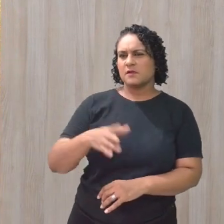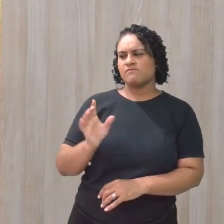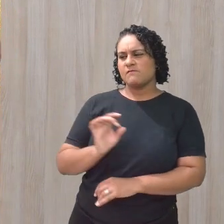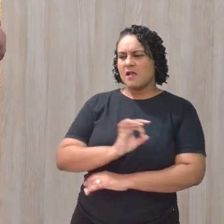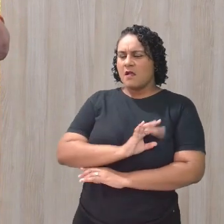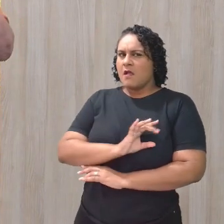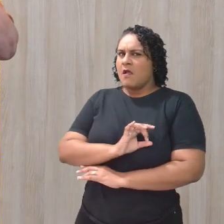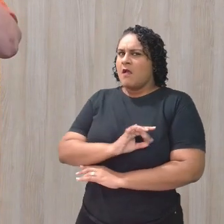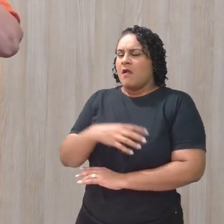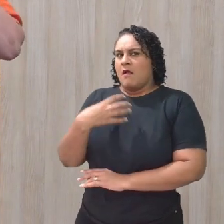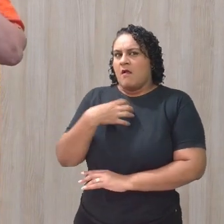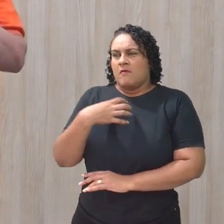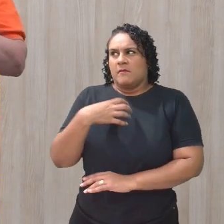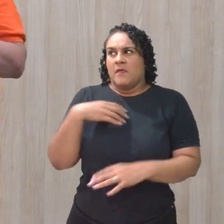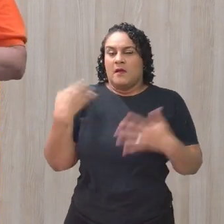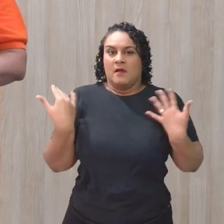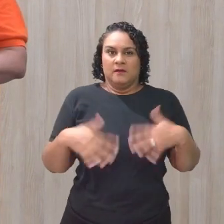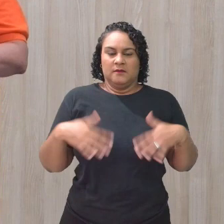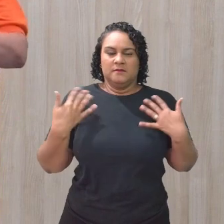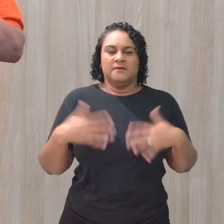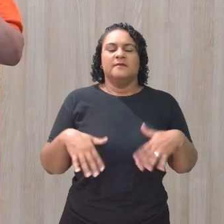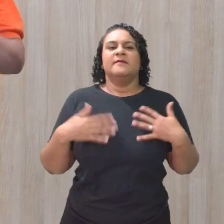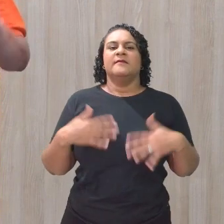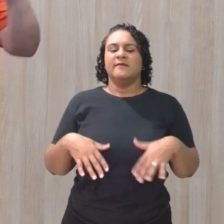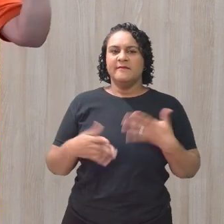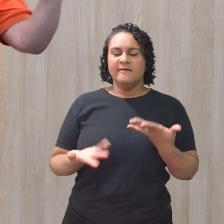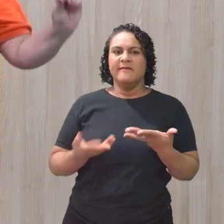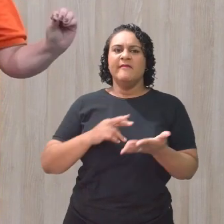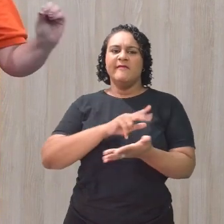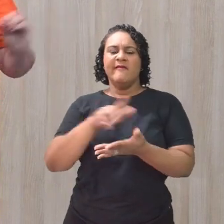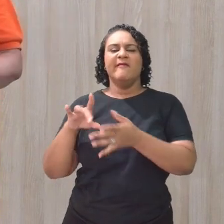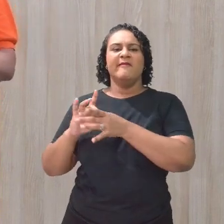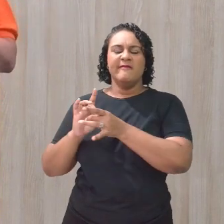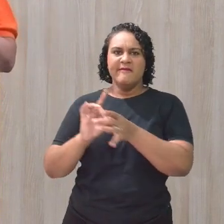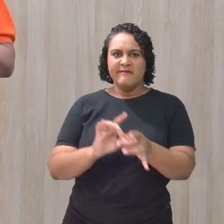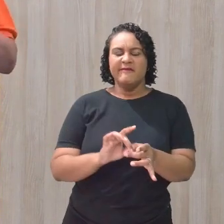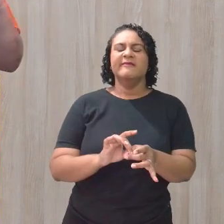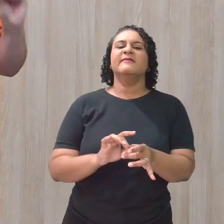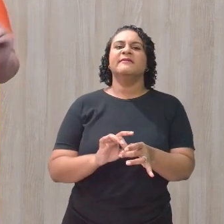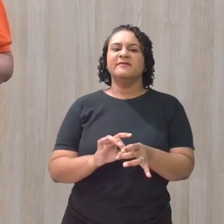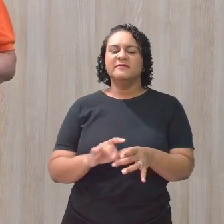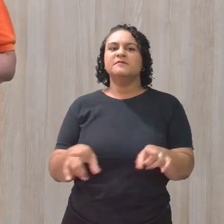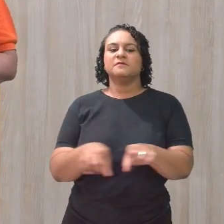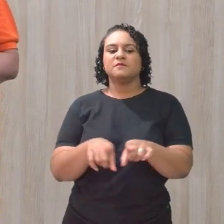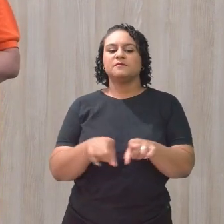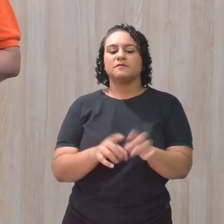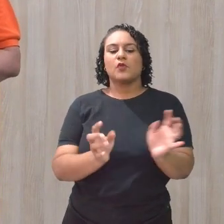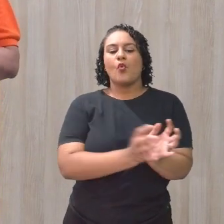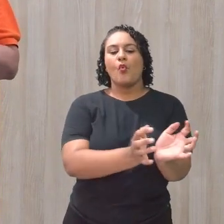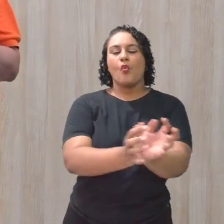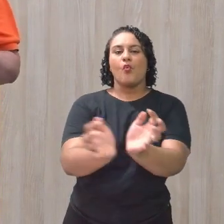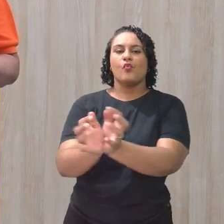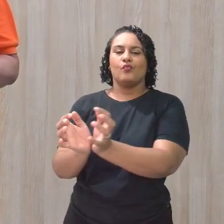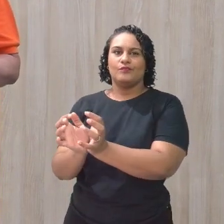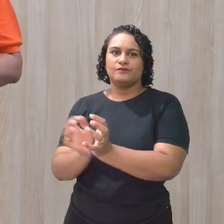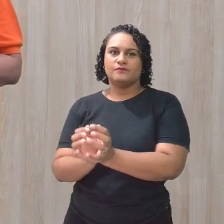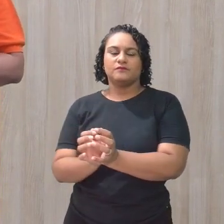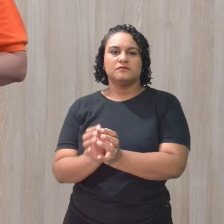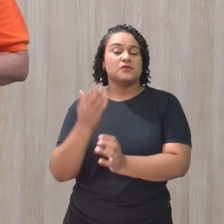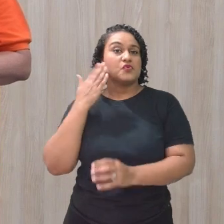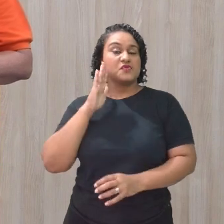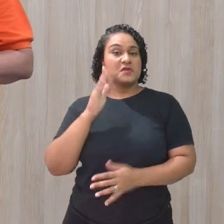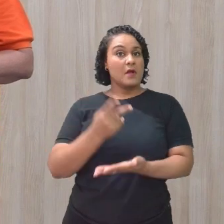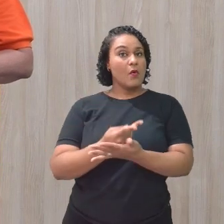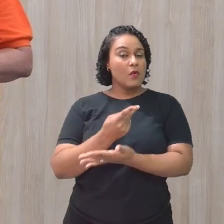medo de repente, em diferentes contextos e em diferentes grupos. Não sei se acontece isso